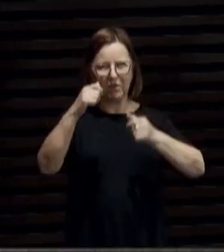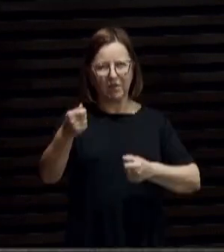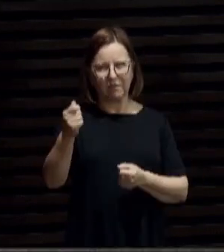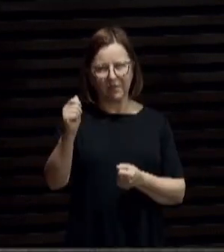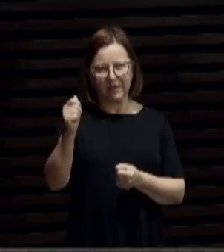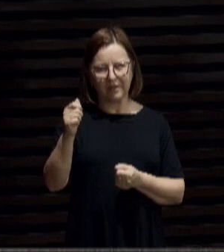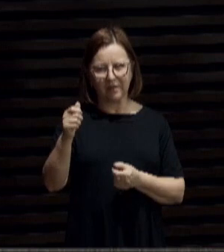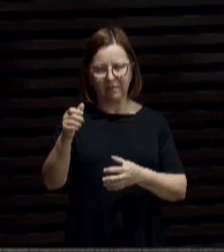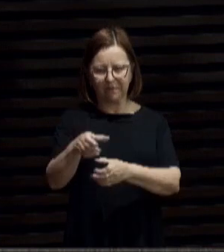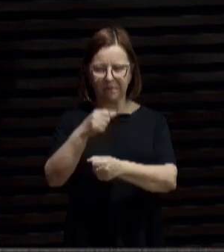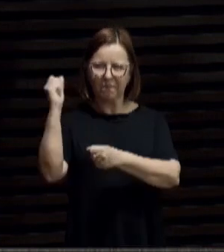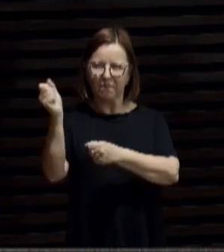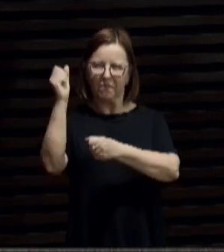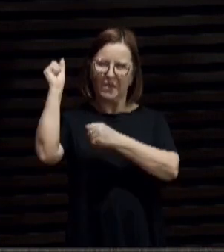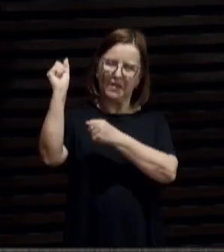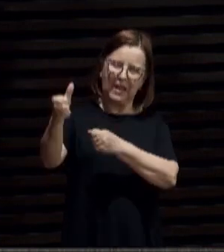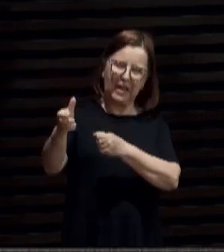e nada de peixe.